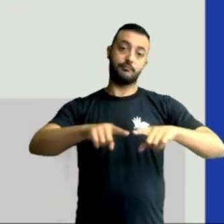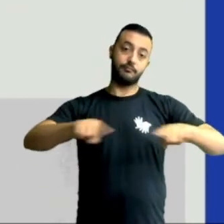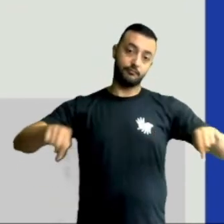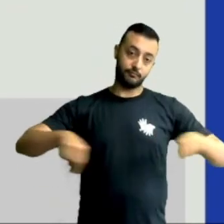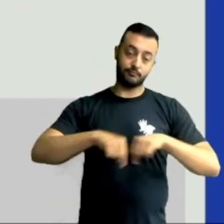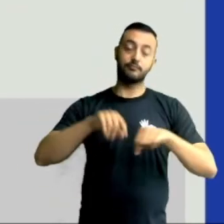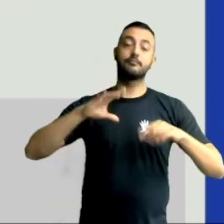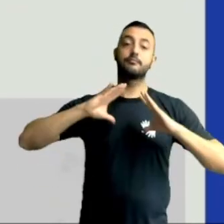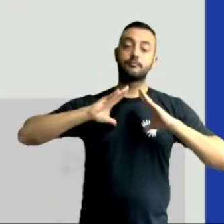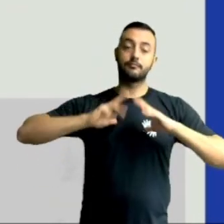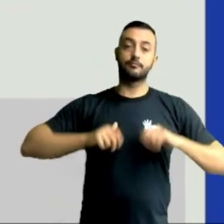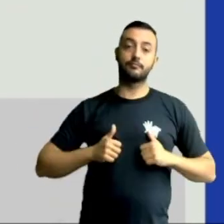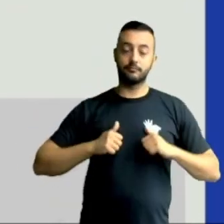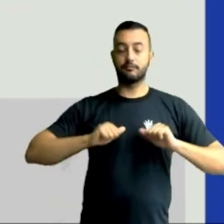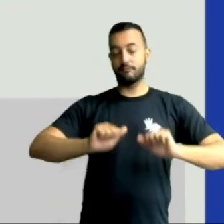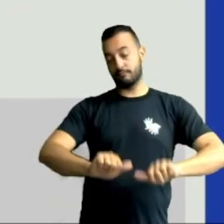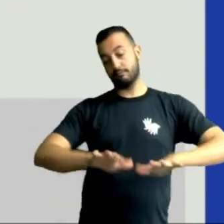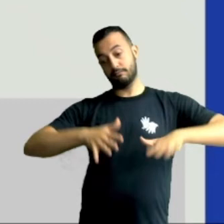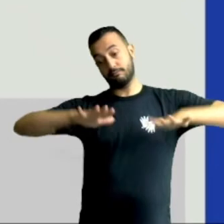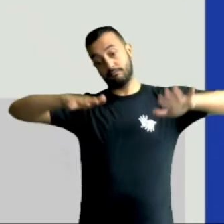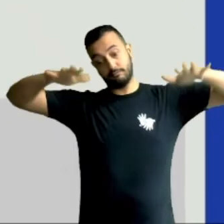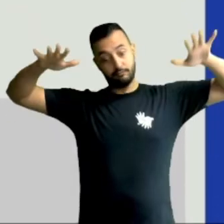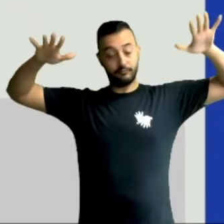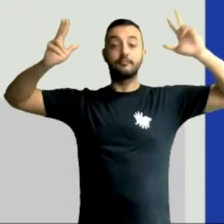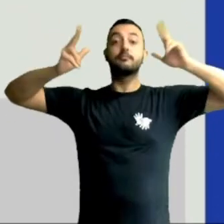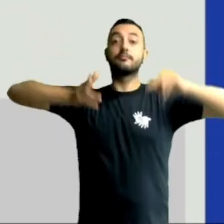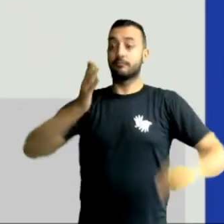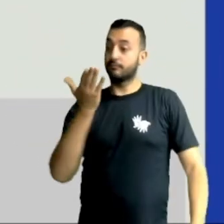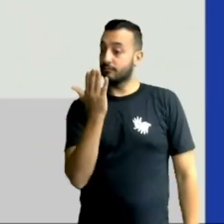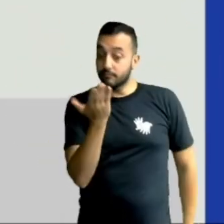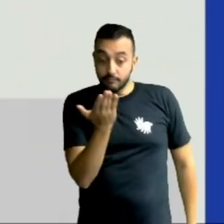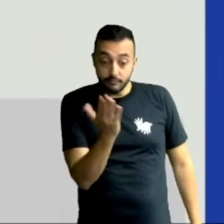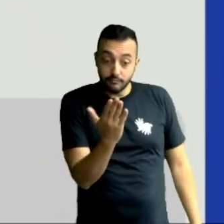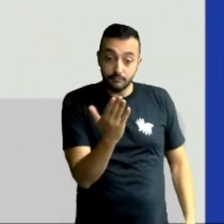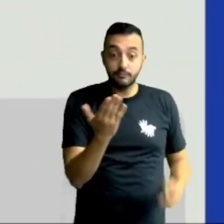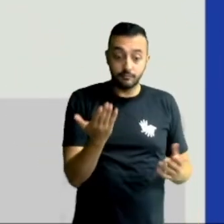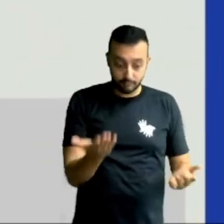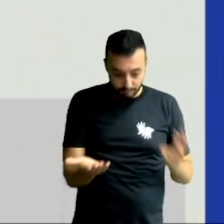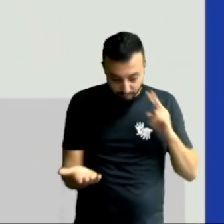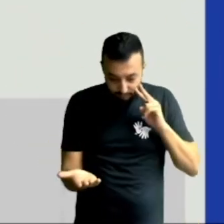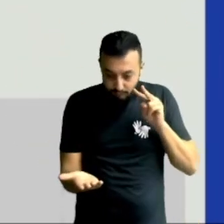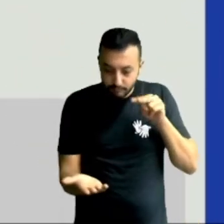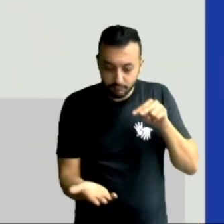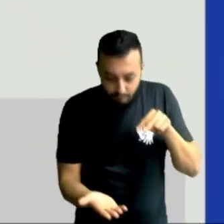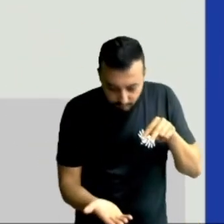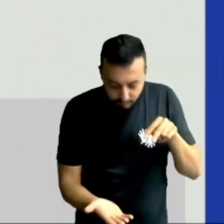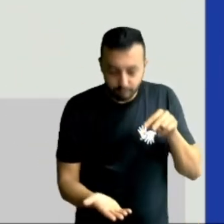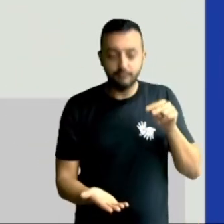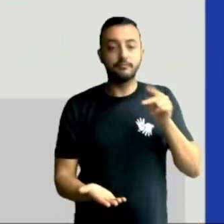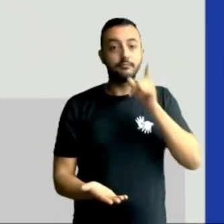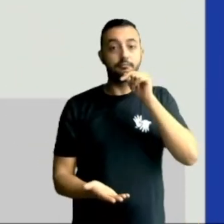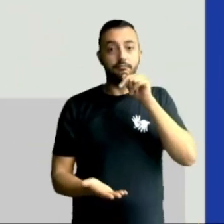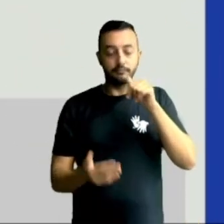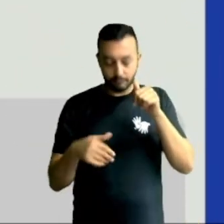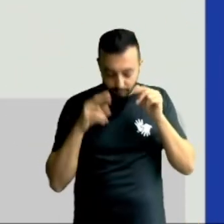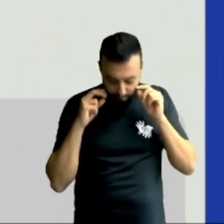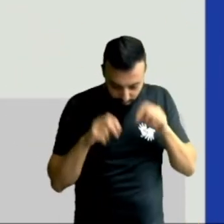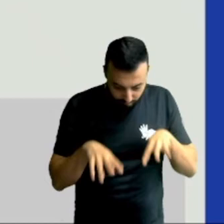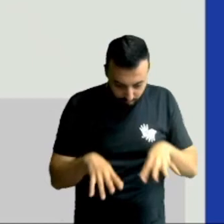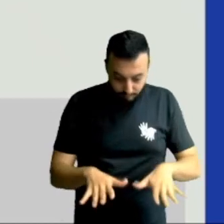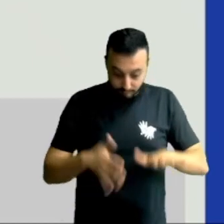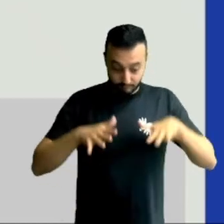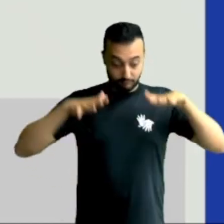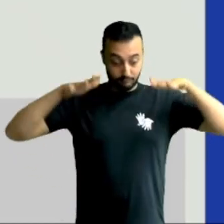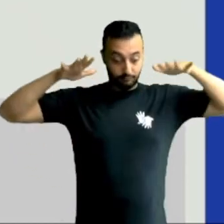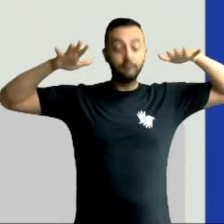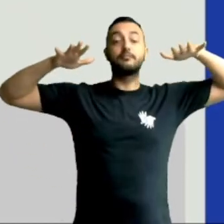que refletia as imagens da floresta como um espelho. Todos os animais que foram beber água viram seus